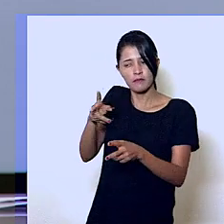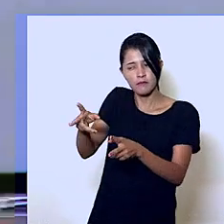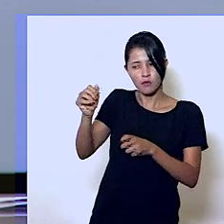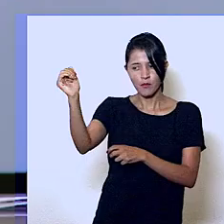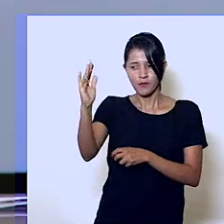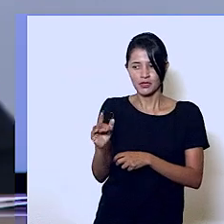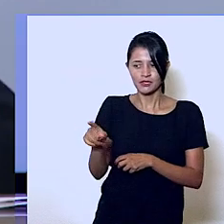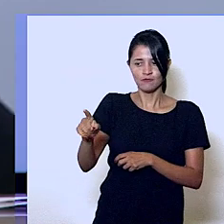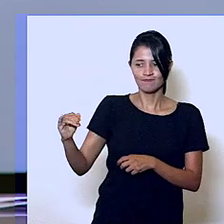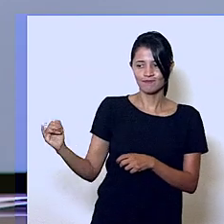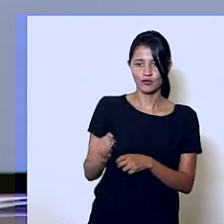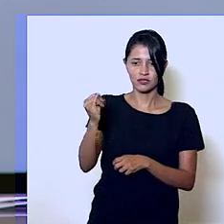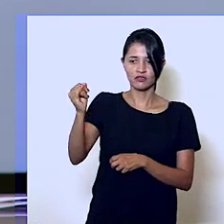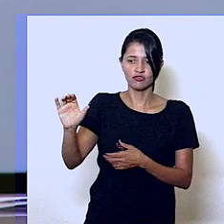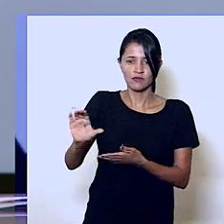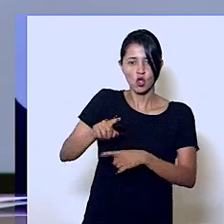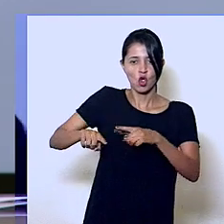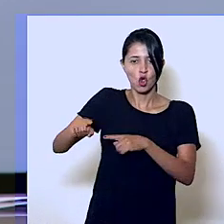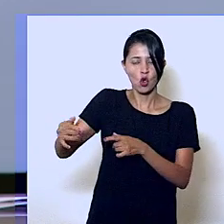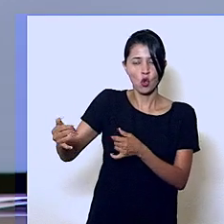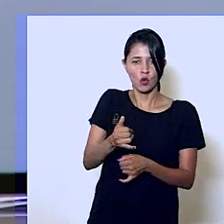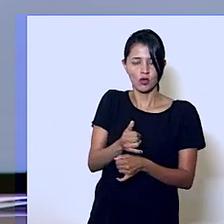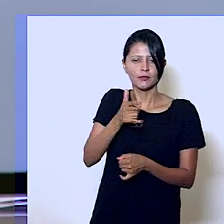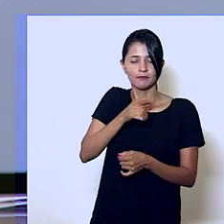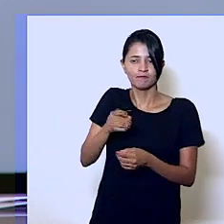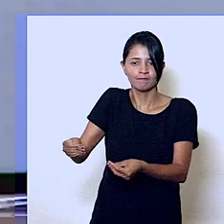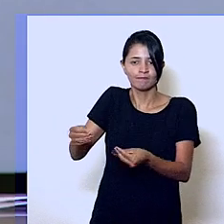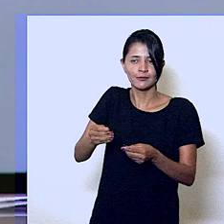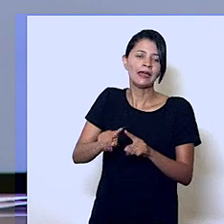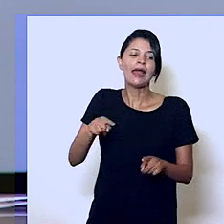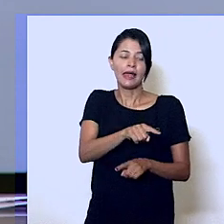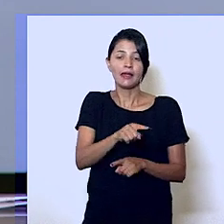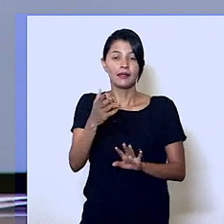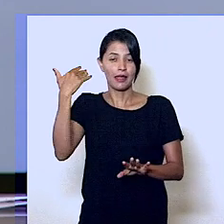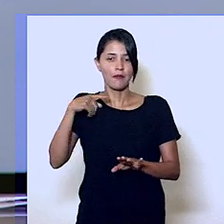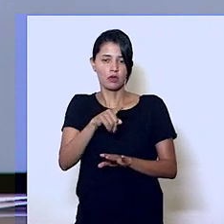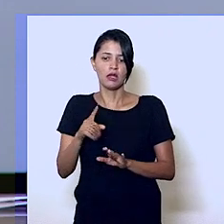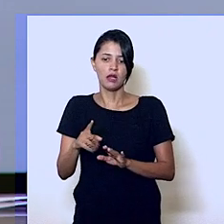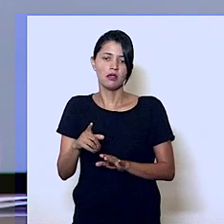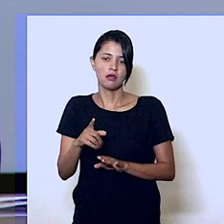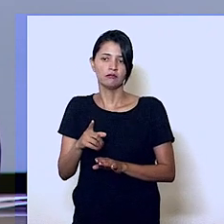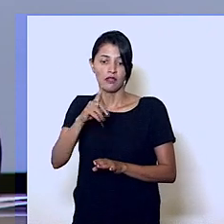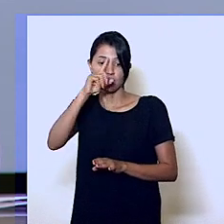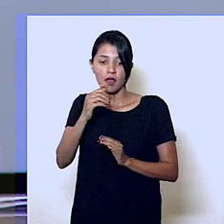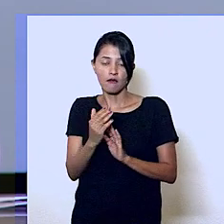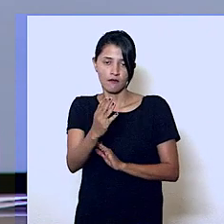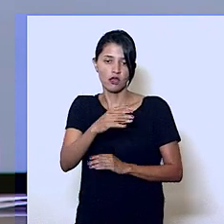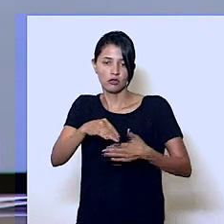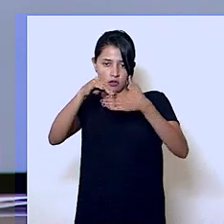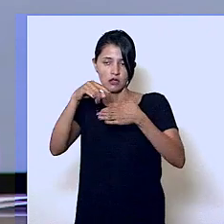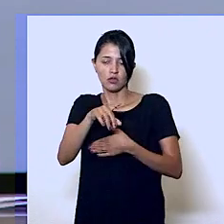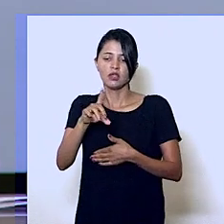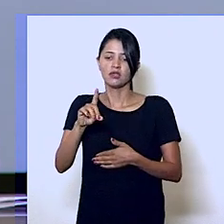importações. E o embaixador Paulo Tarso, à época no comando do DPR, acompanhou de perto o fortalecimento da relação